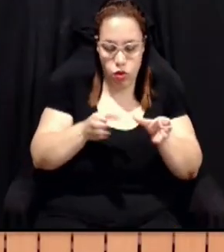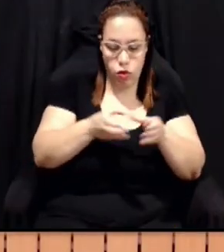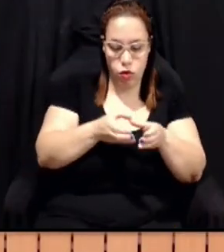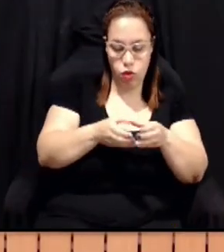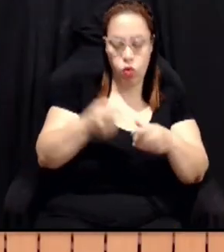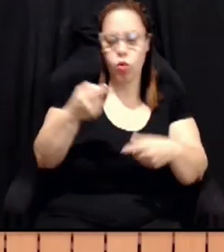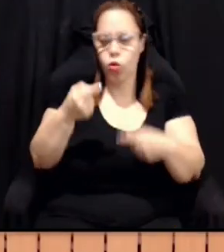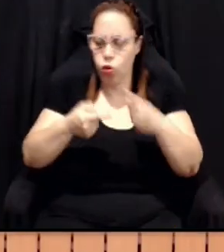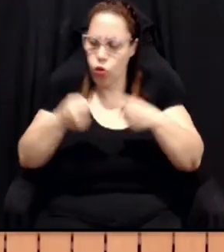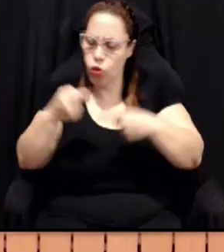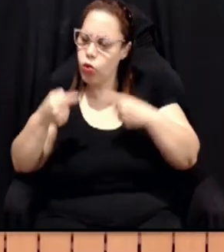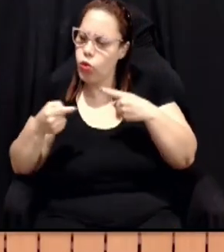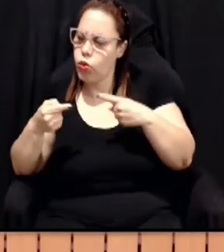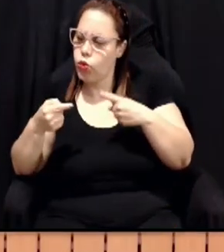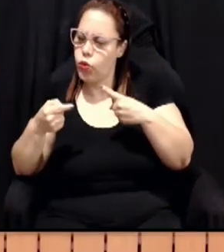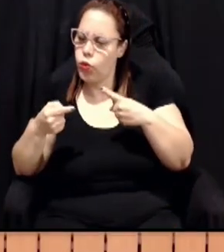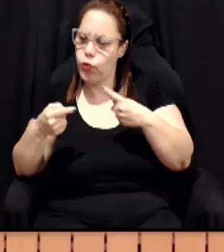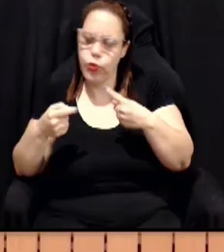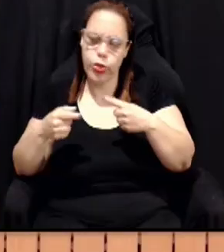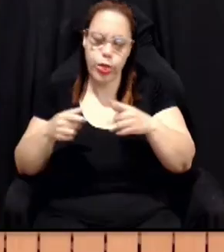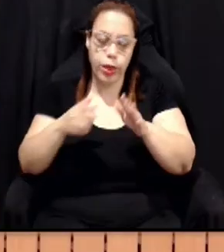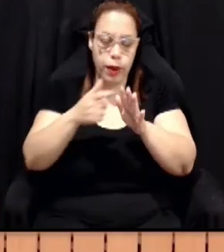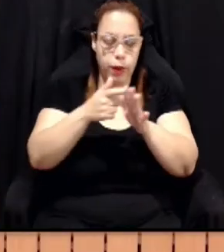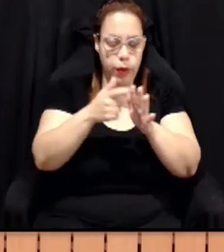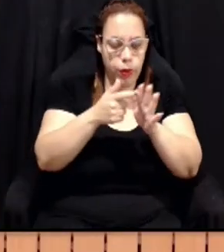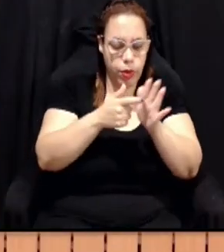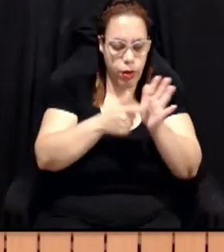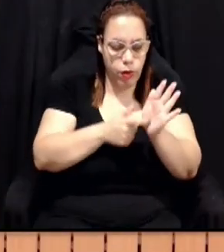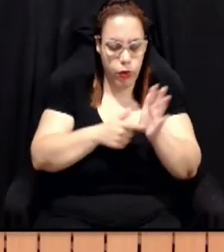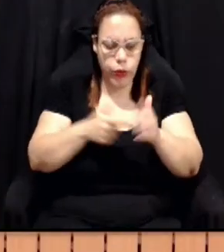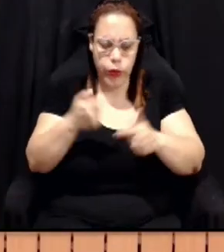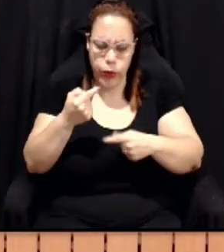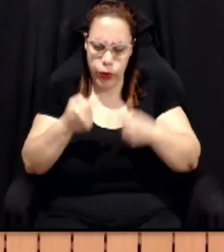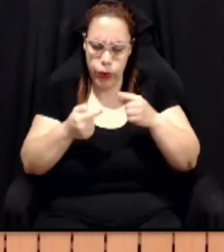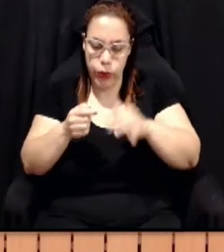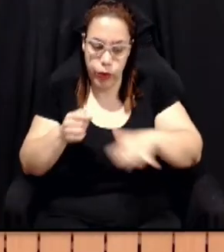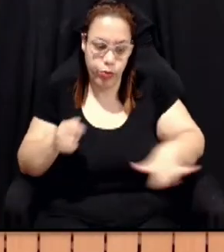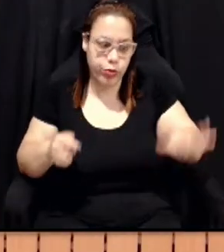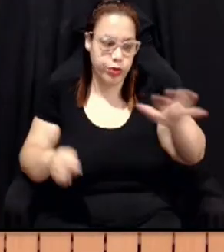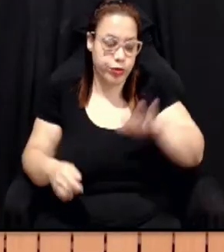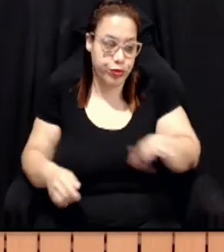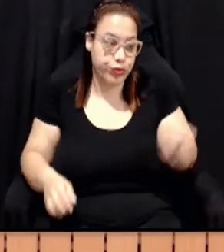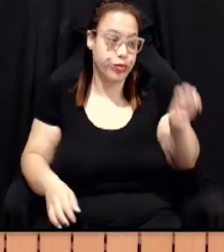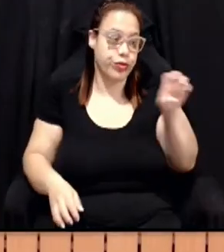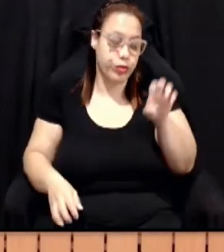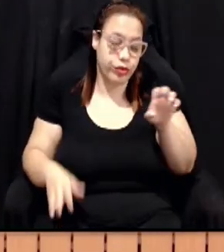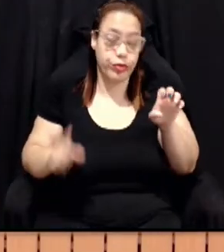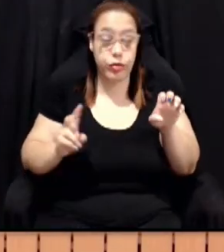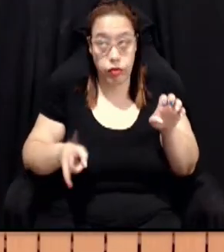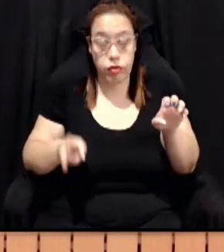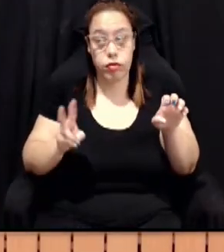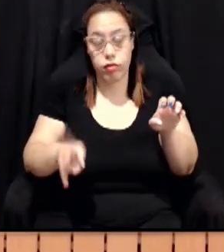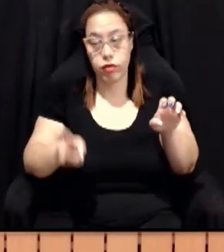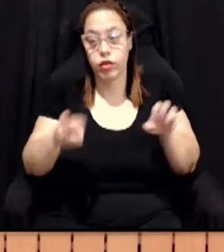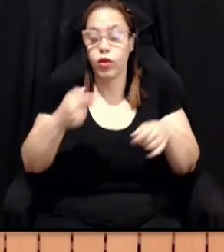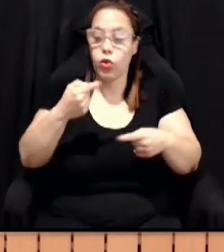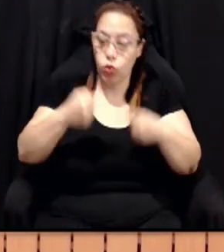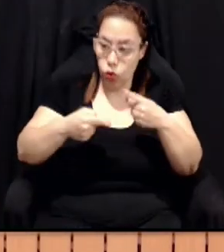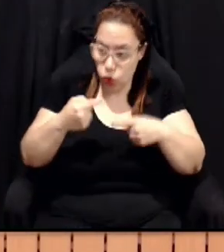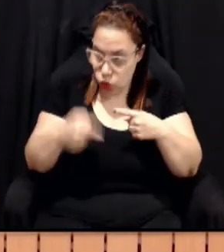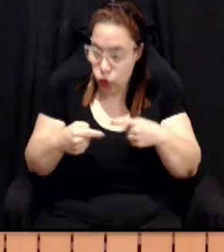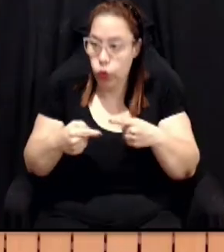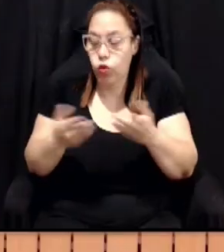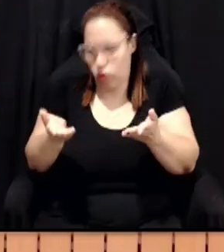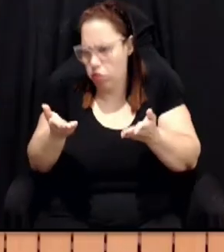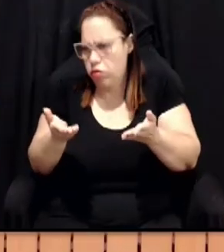é salutar o debate, o pessoal da esquerda aqui sempre nos debates, que isso faz parte, ninguém